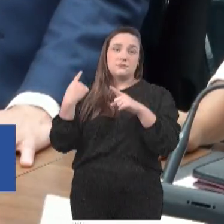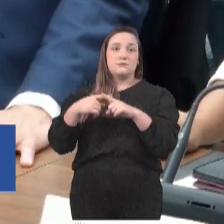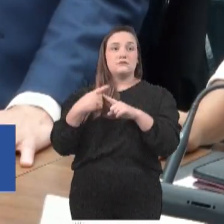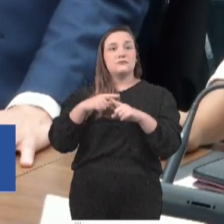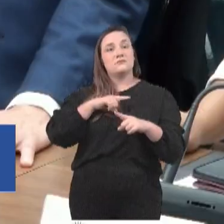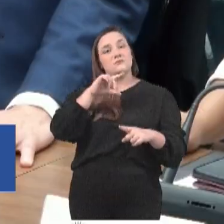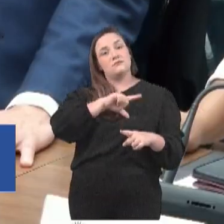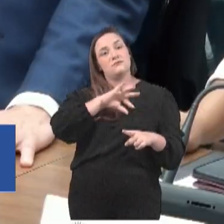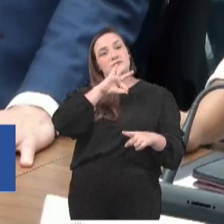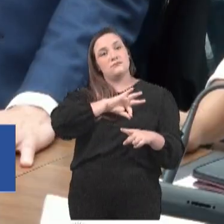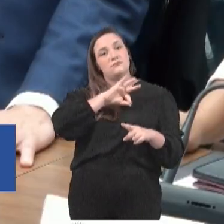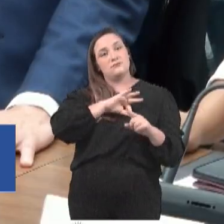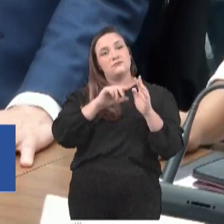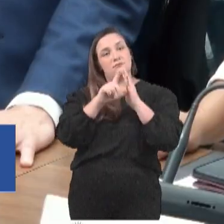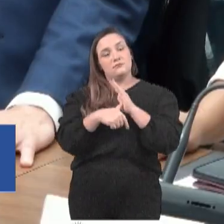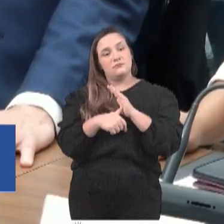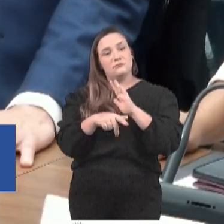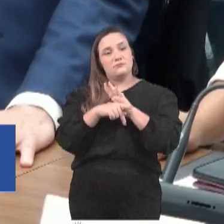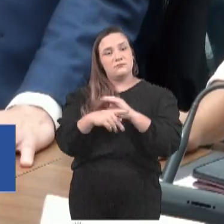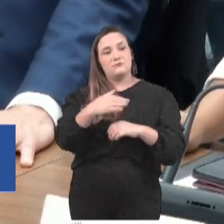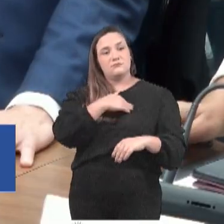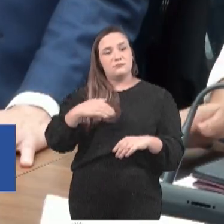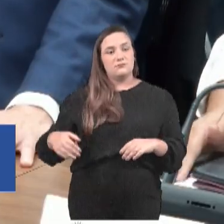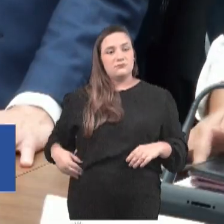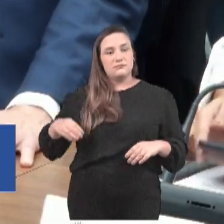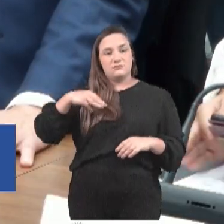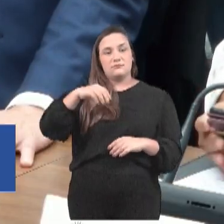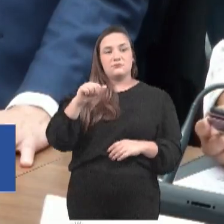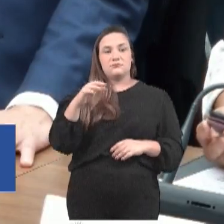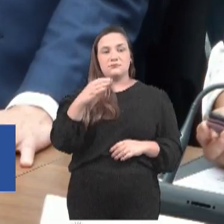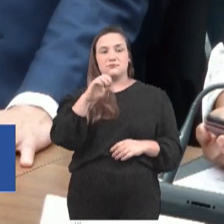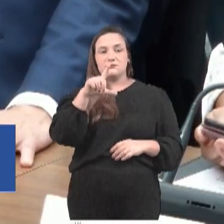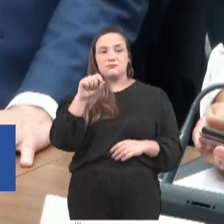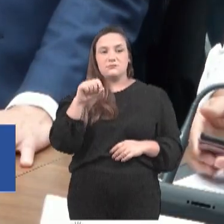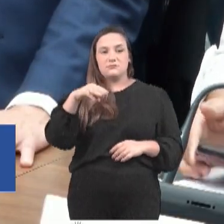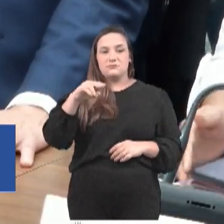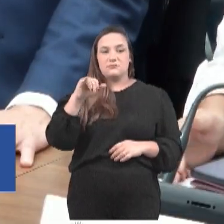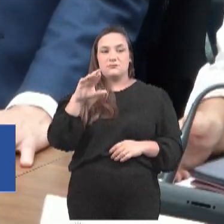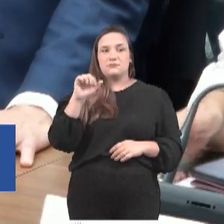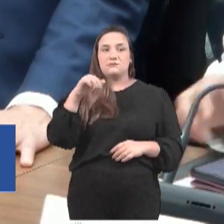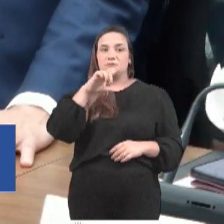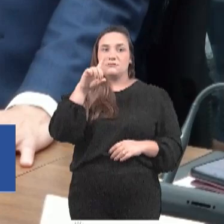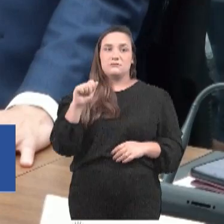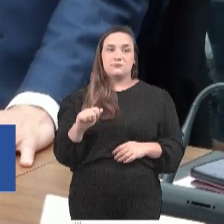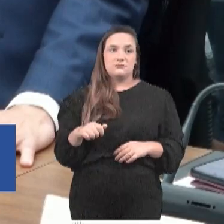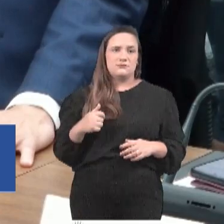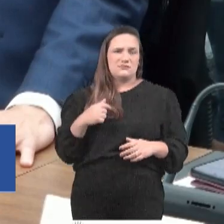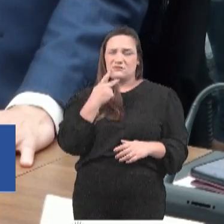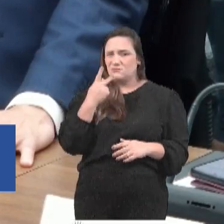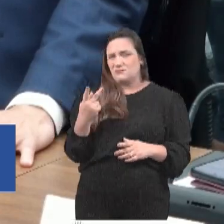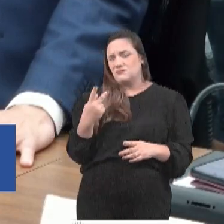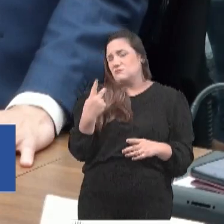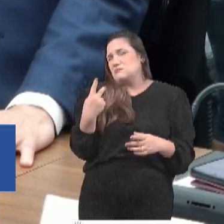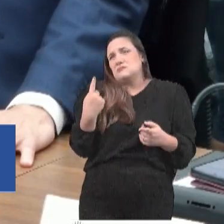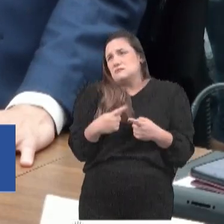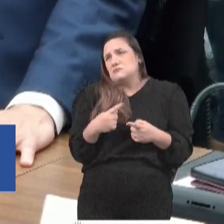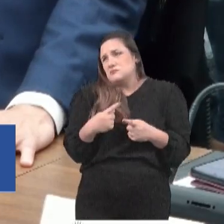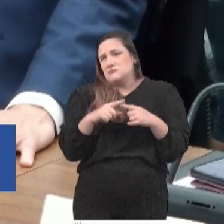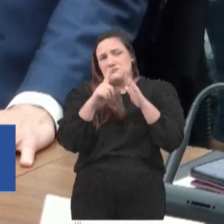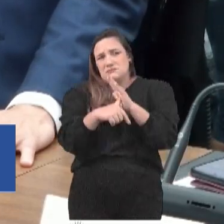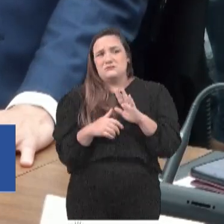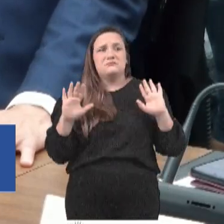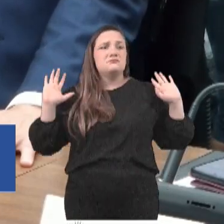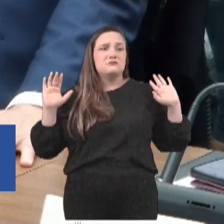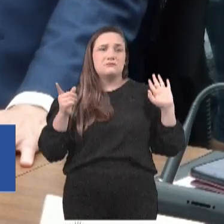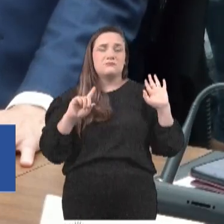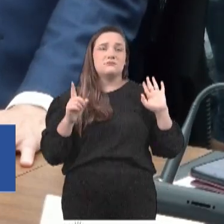do então governador Marcelo Miranda. Desespero total. Não entro no mérito das razões do atraso de